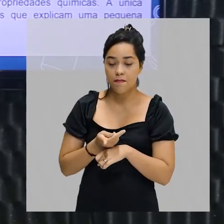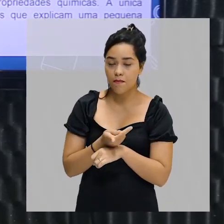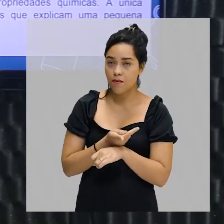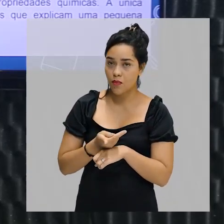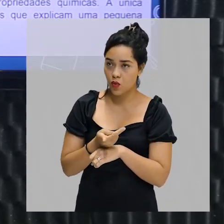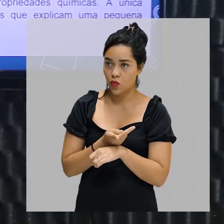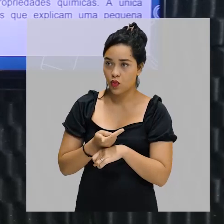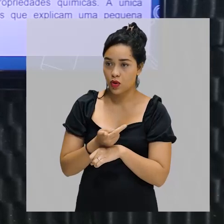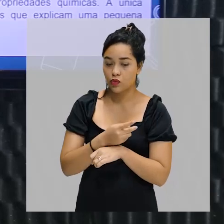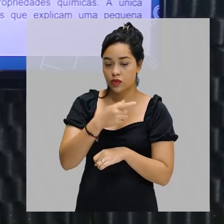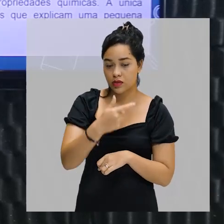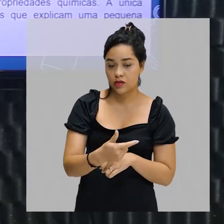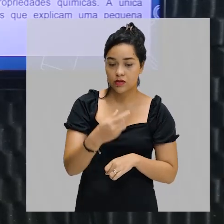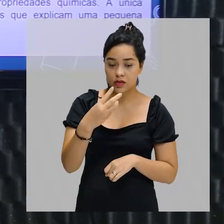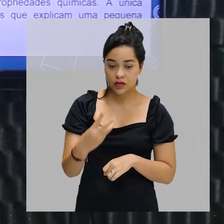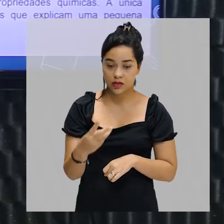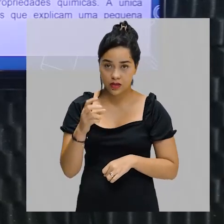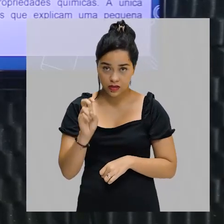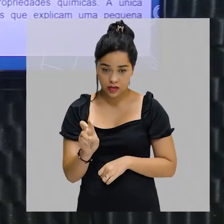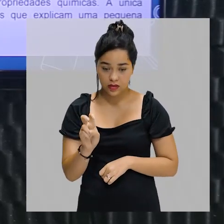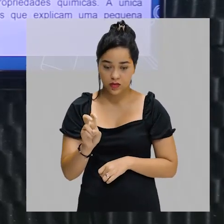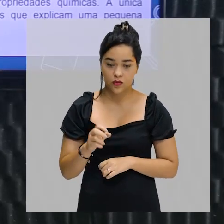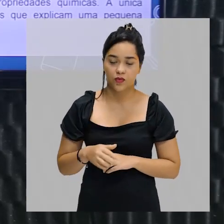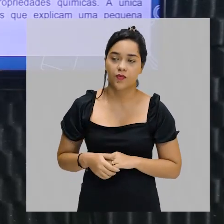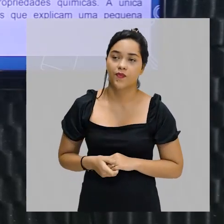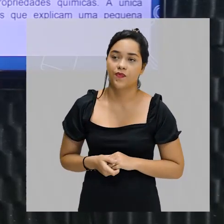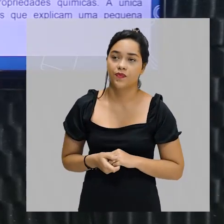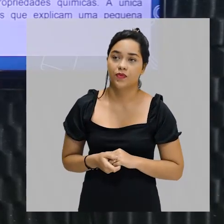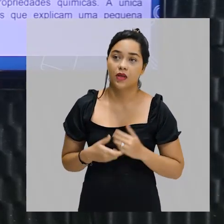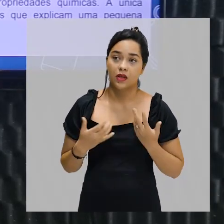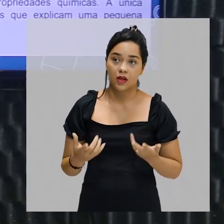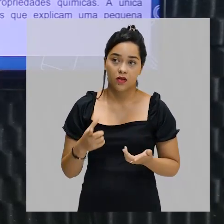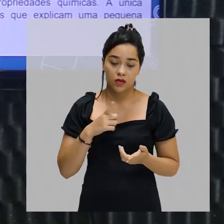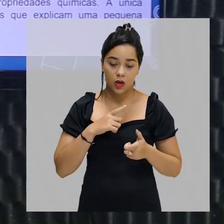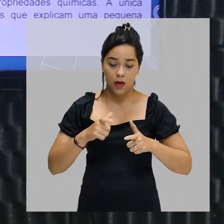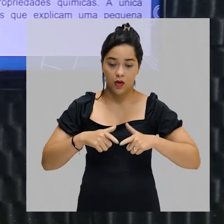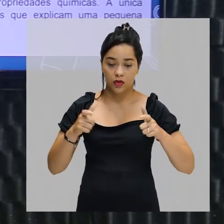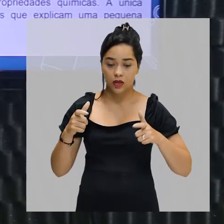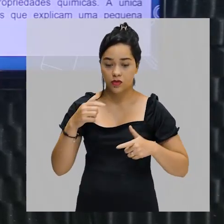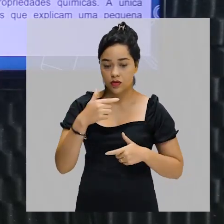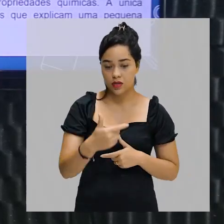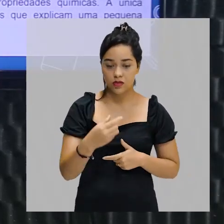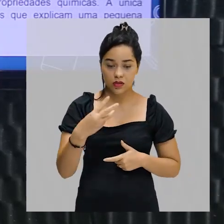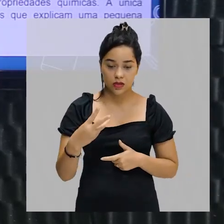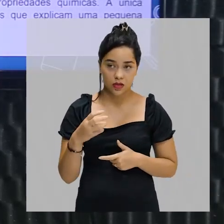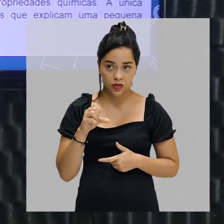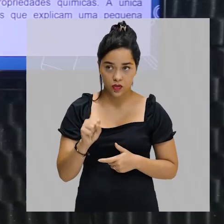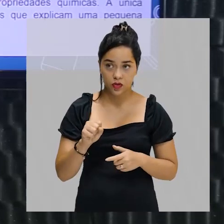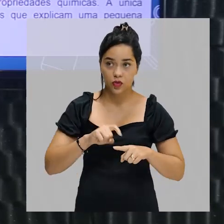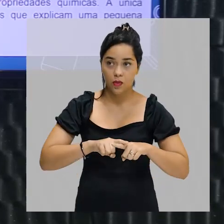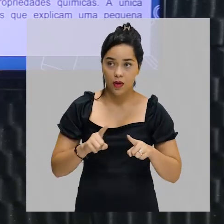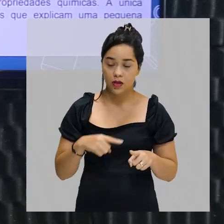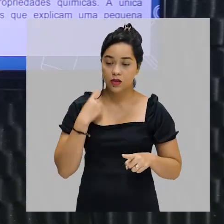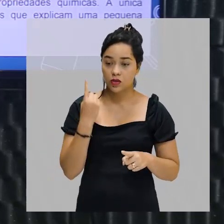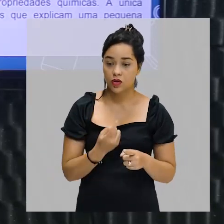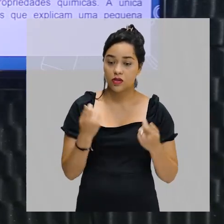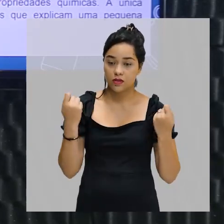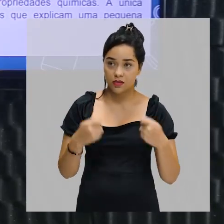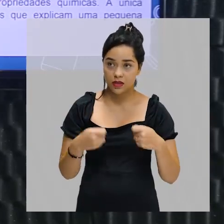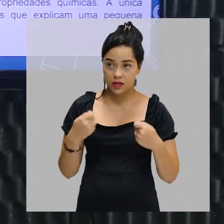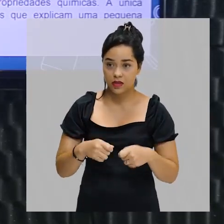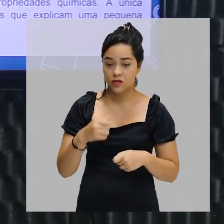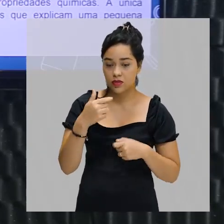procurar o 235. Então nós temos uma grande quantidade de 238, mas o que a gente precisa é do